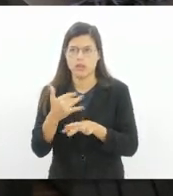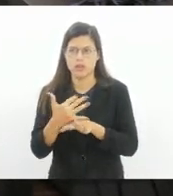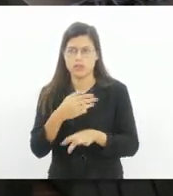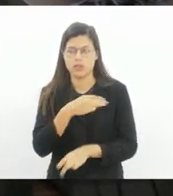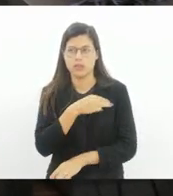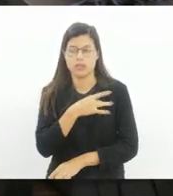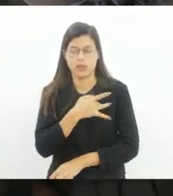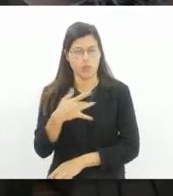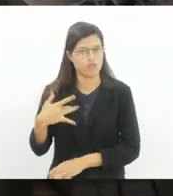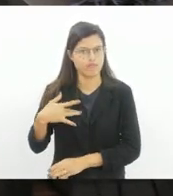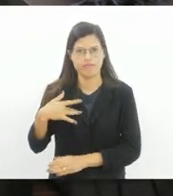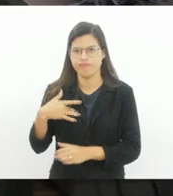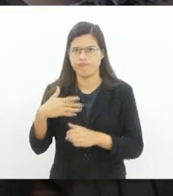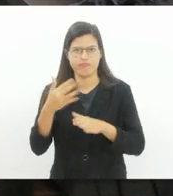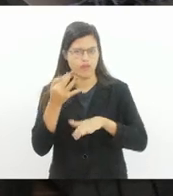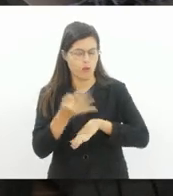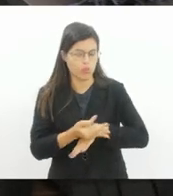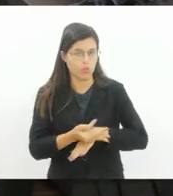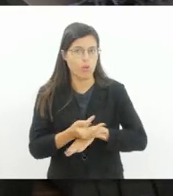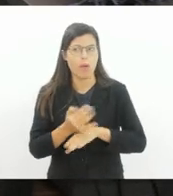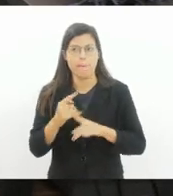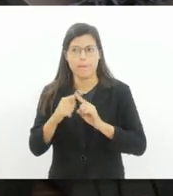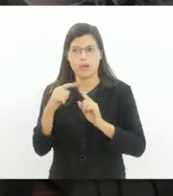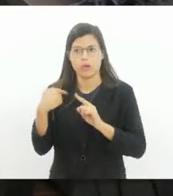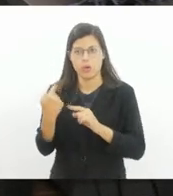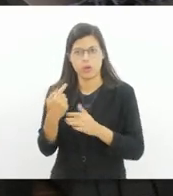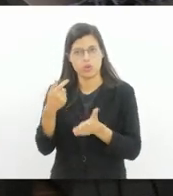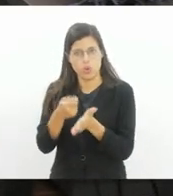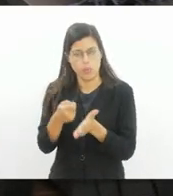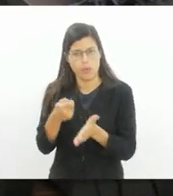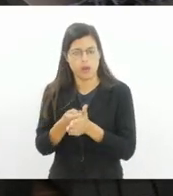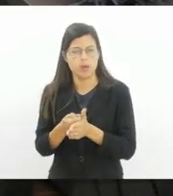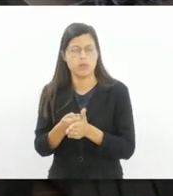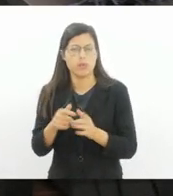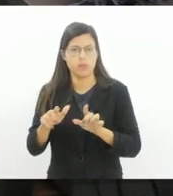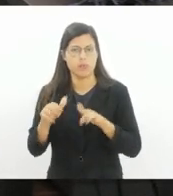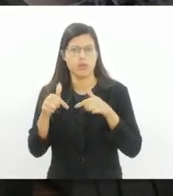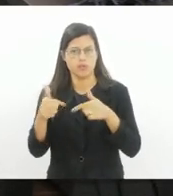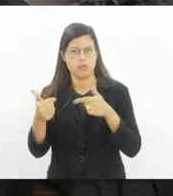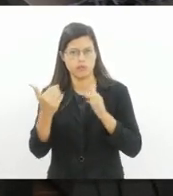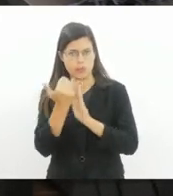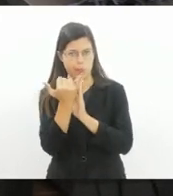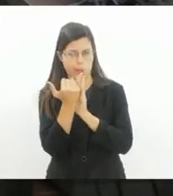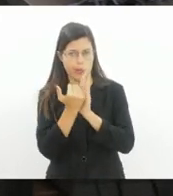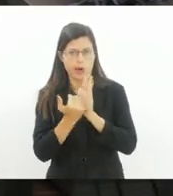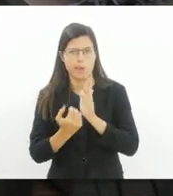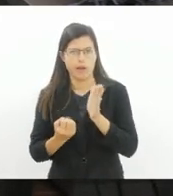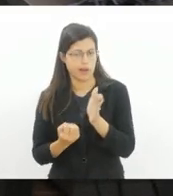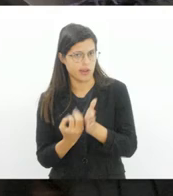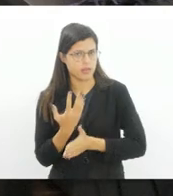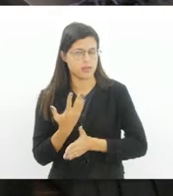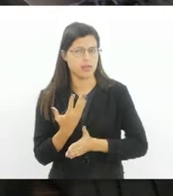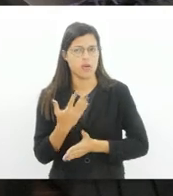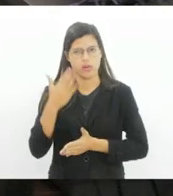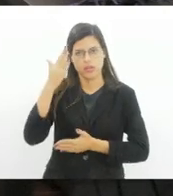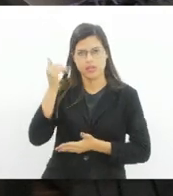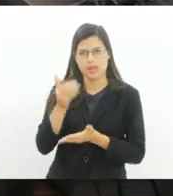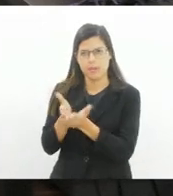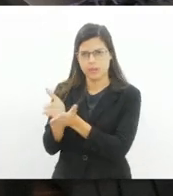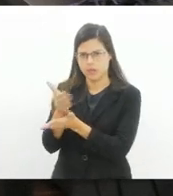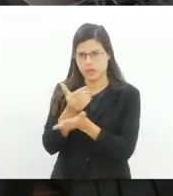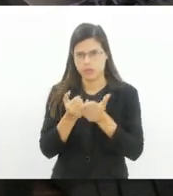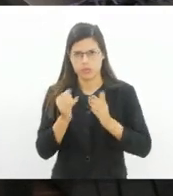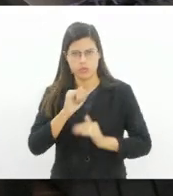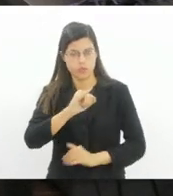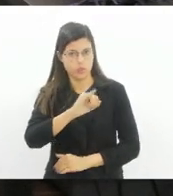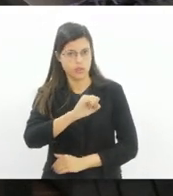nossa audiência, mas nós estamos cobrando aí para a implementação desse programa. A gente sabe, pelos dados do próprio